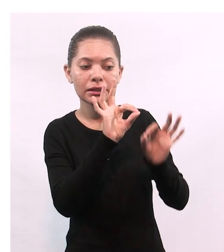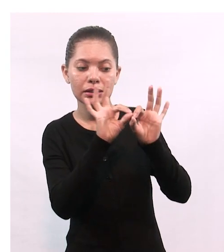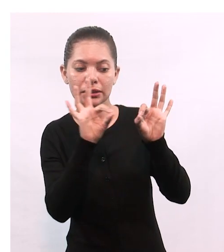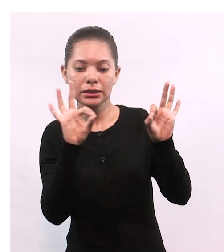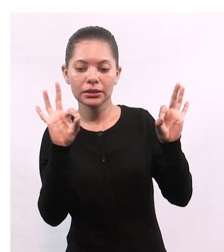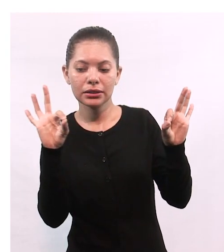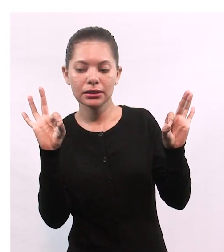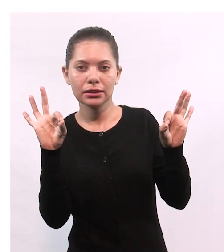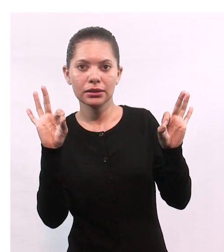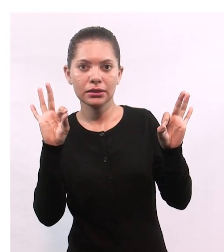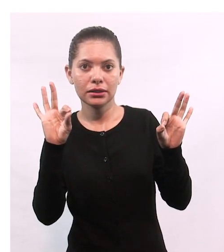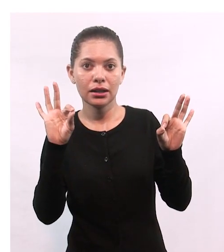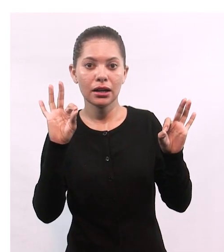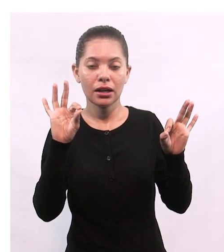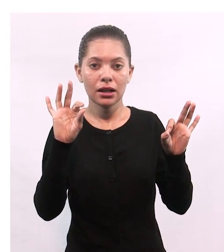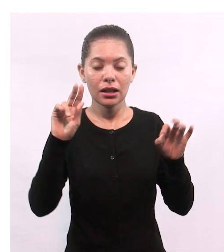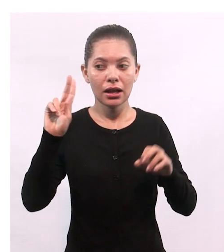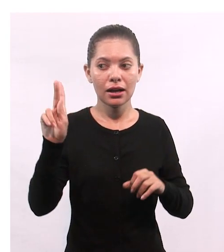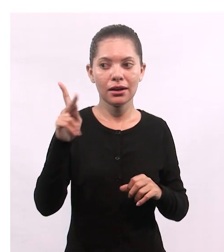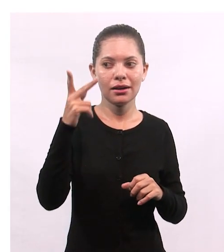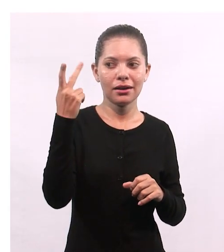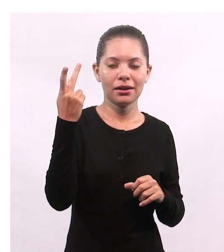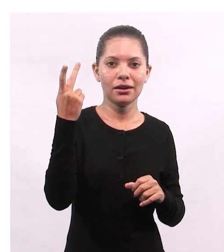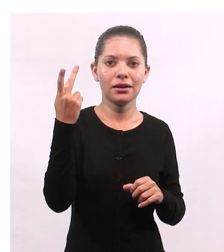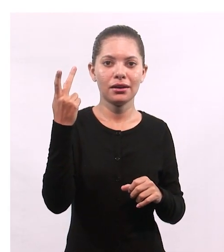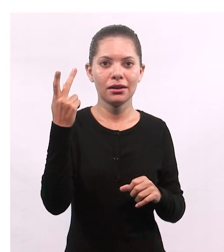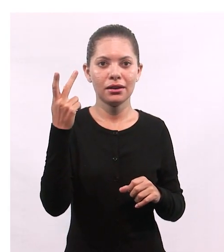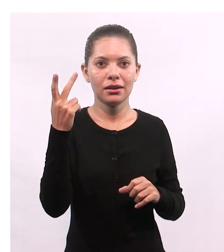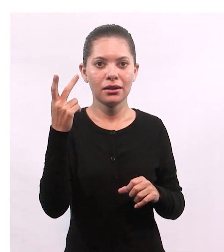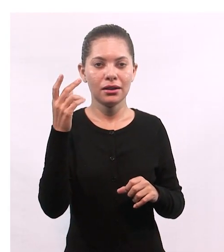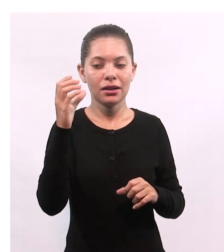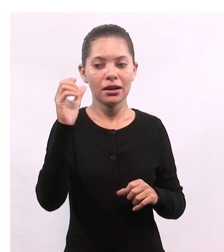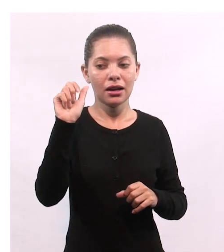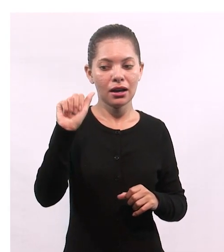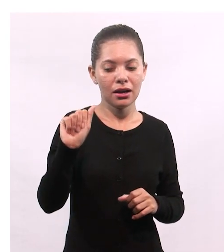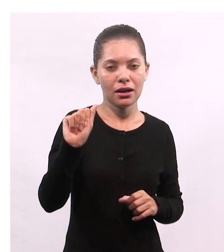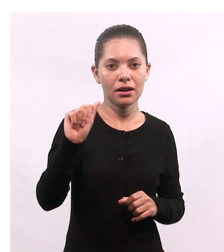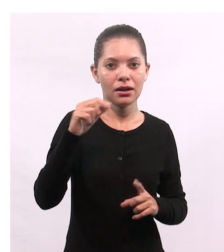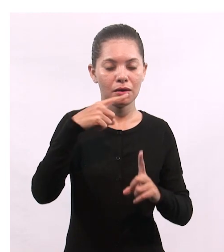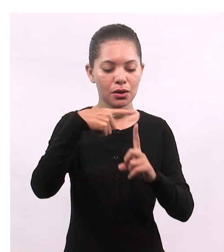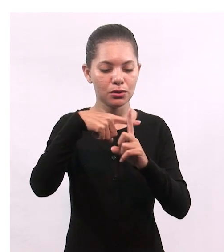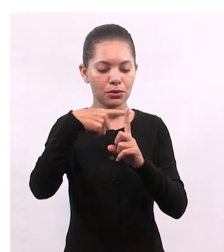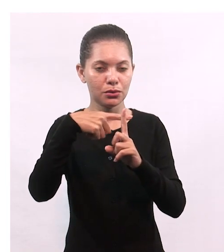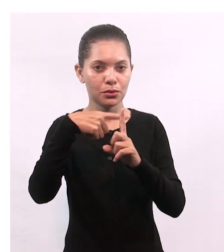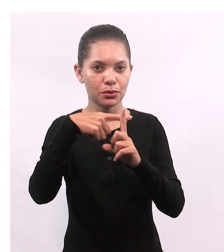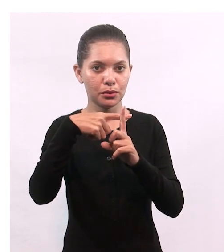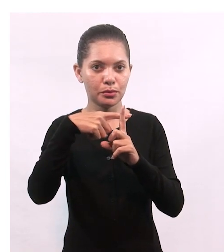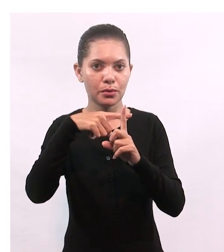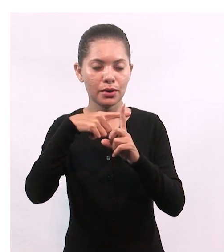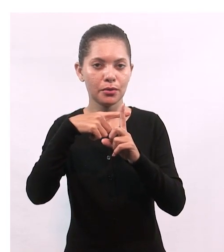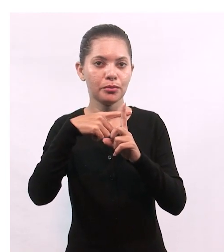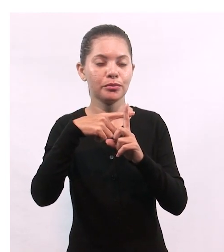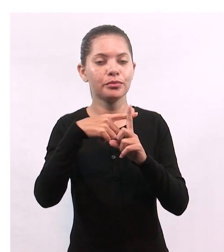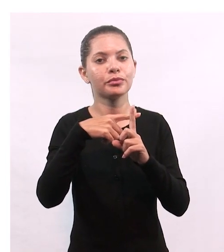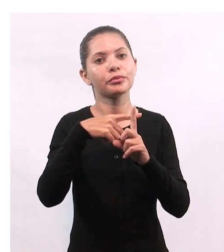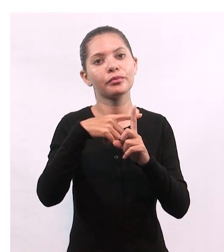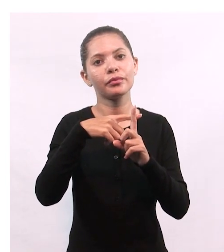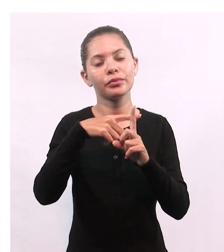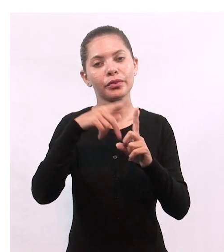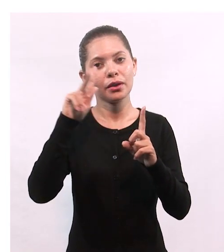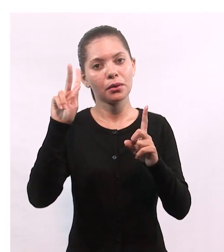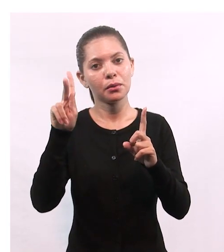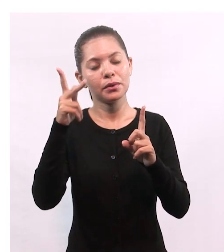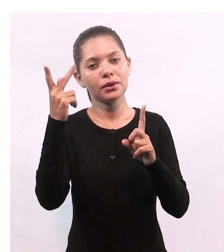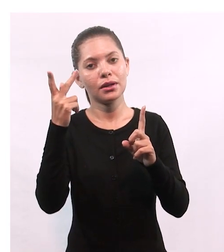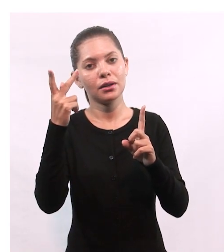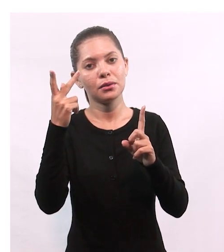essa distância, que a gente chama de hipotenusa, ao quadrado, é igual à soma dos catetos ao